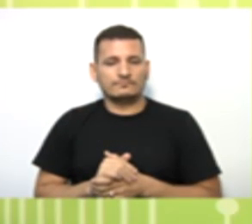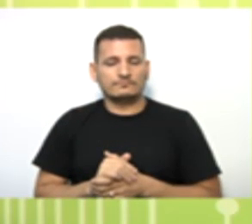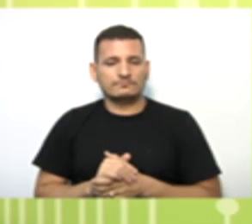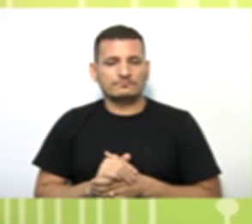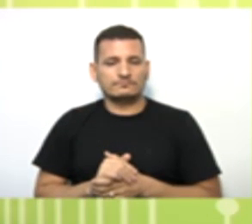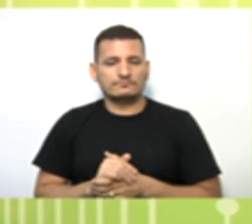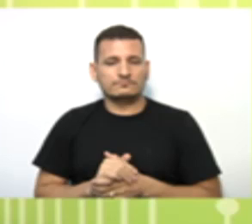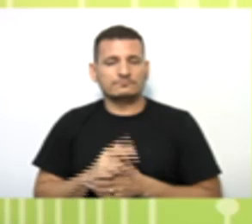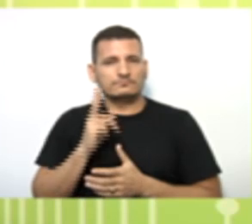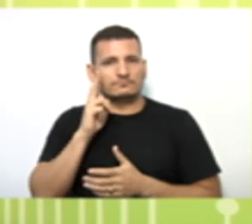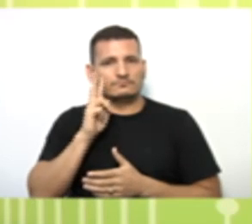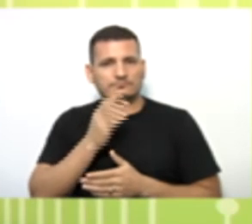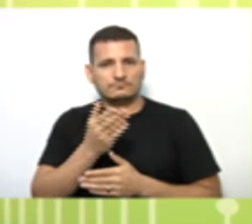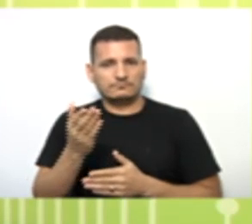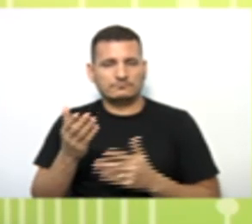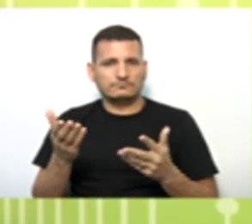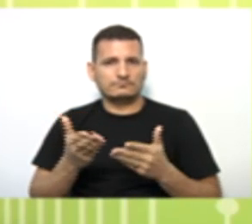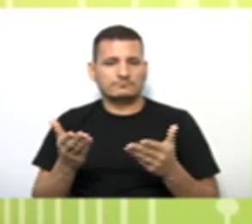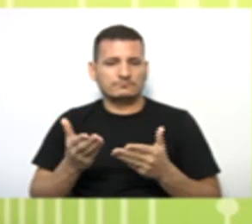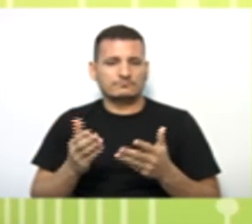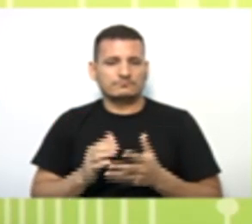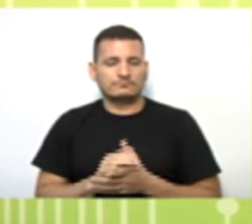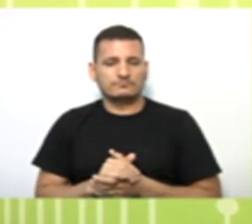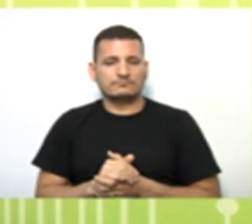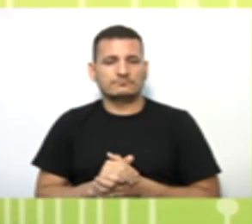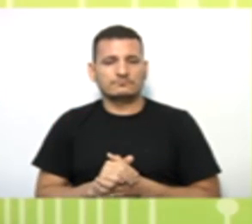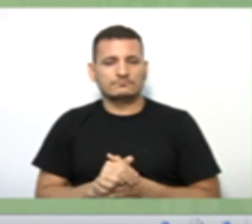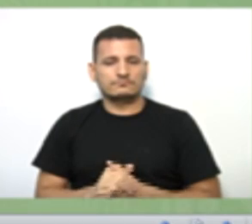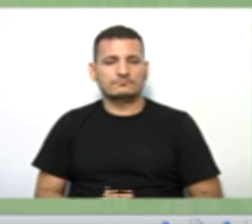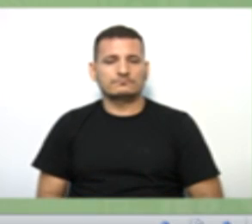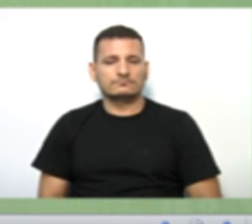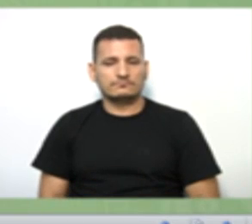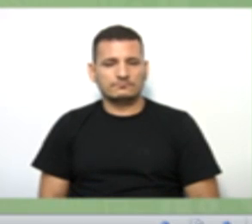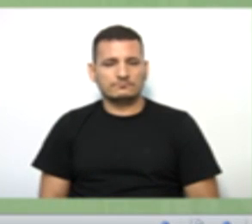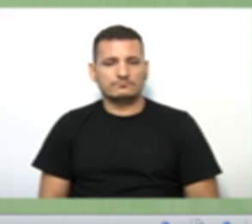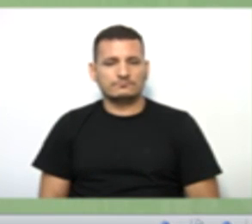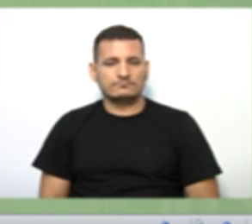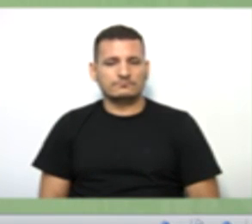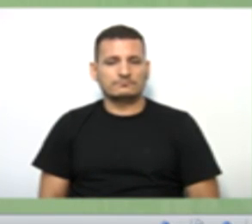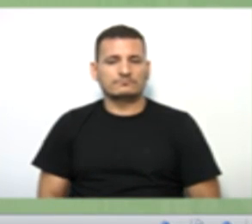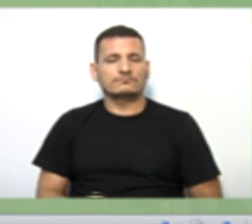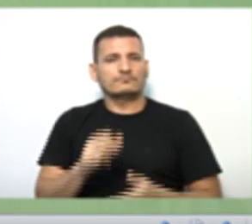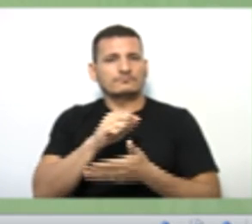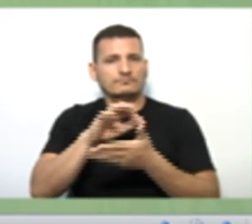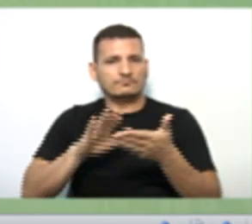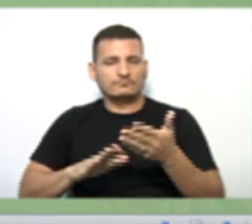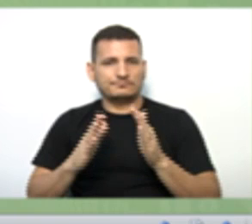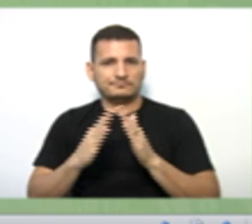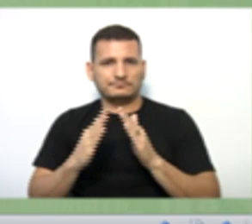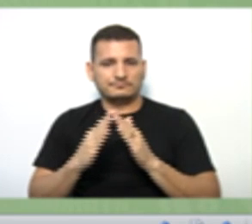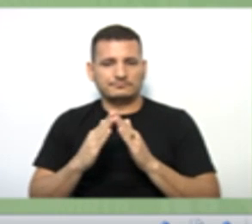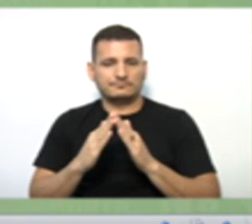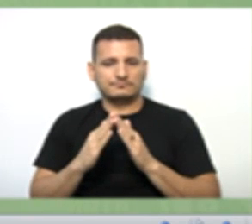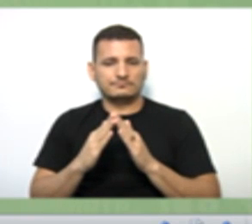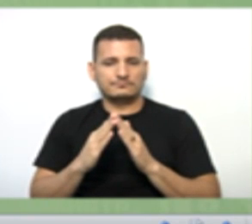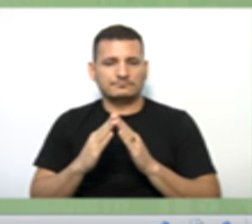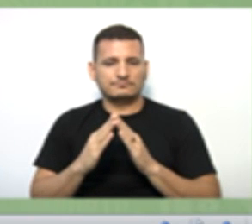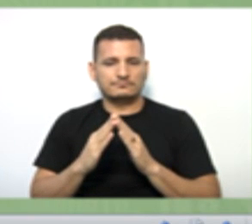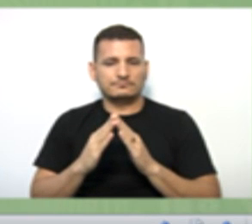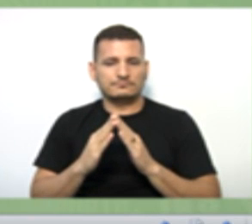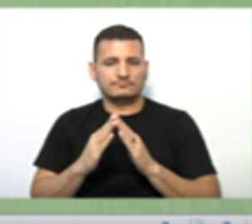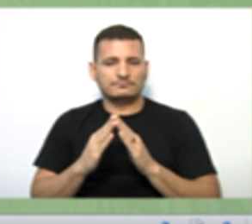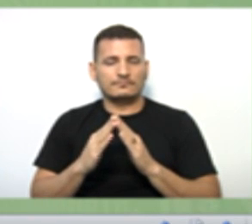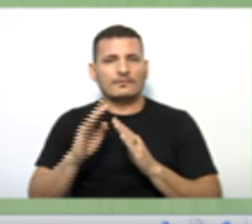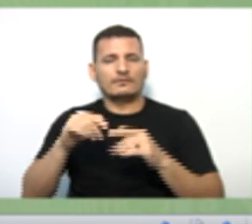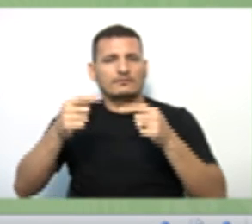lembrar vocês aqui agora de uma coisinha também bacana. Tá? Se atentem aqui, por favor. Atividade de percurso, tá? É o